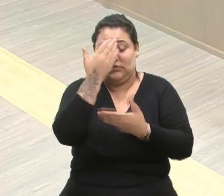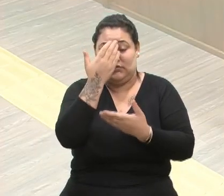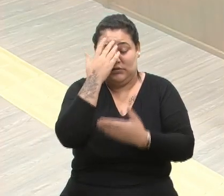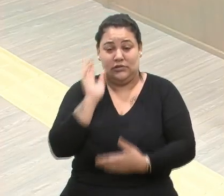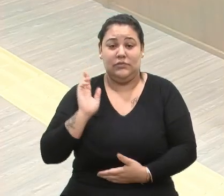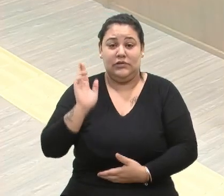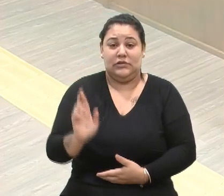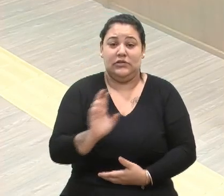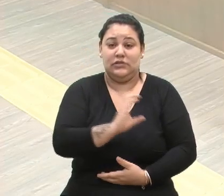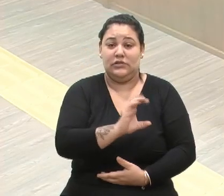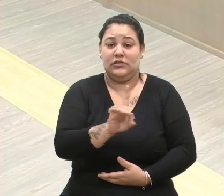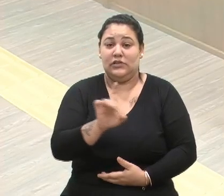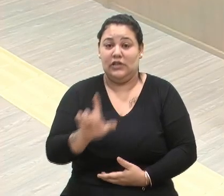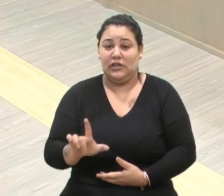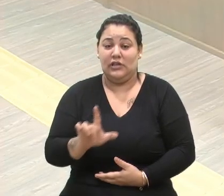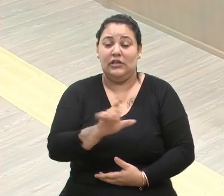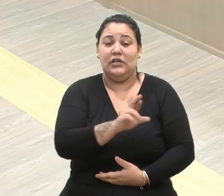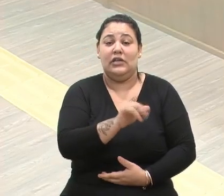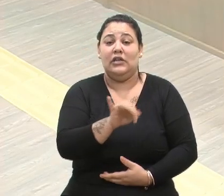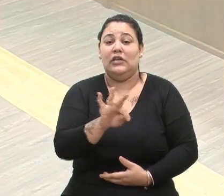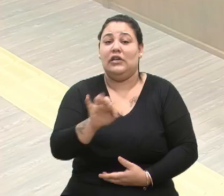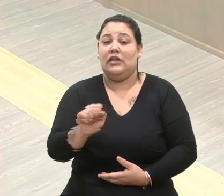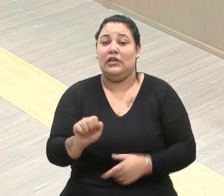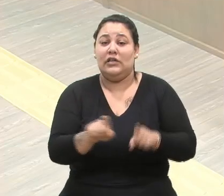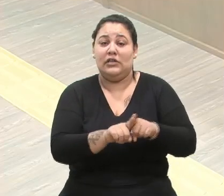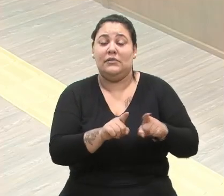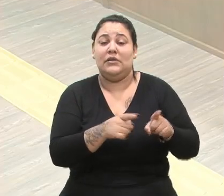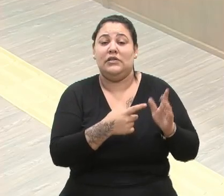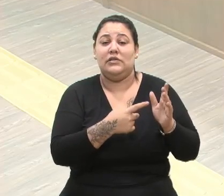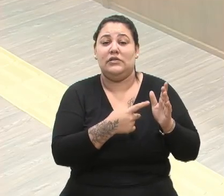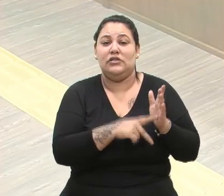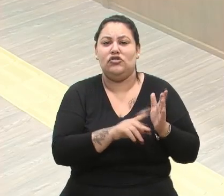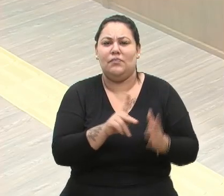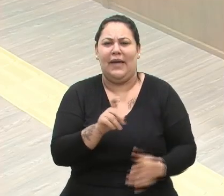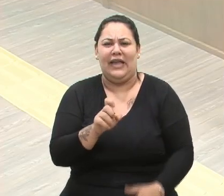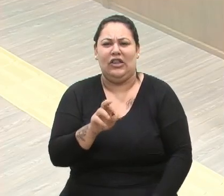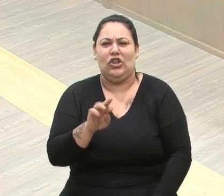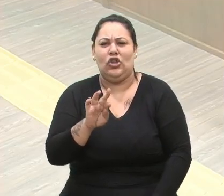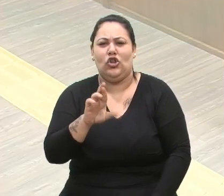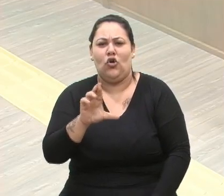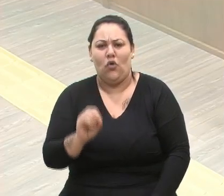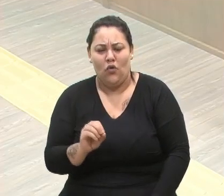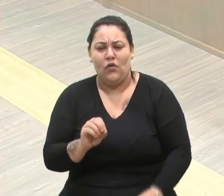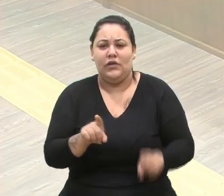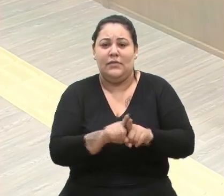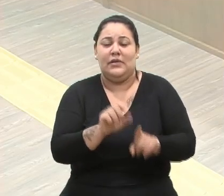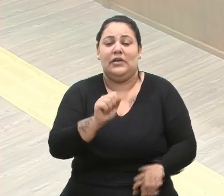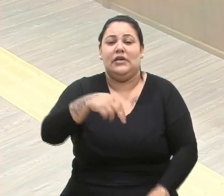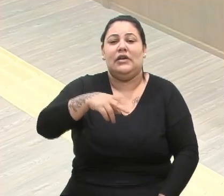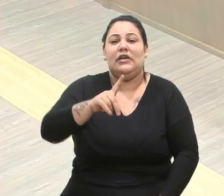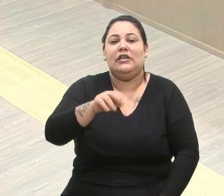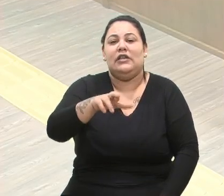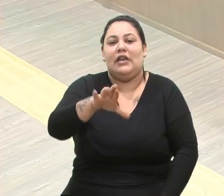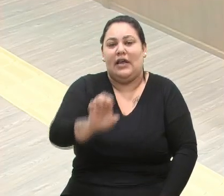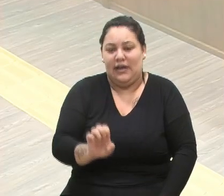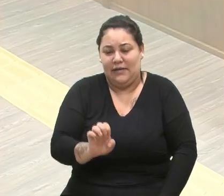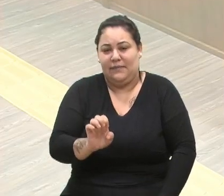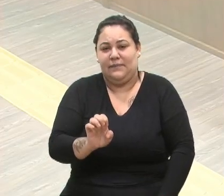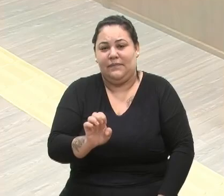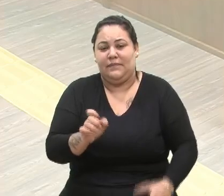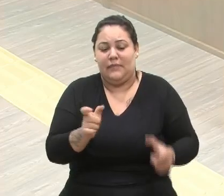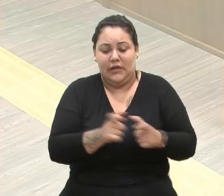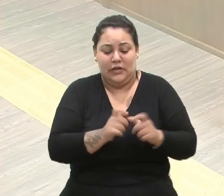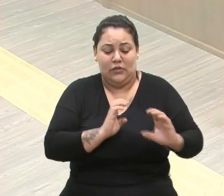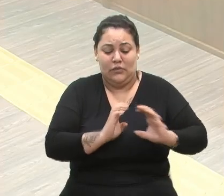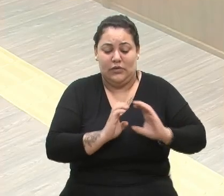CDL, Rita Bertucci, e também do Sindipetro, o colega André Costa Milan. Seguimos, então, nas pequenas comunicações com a